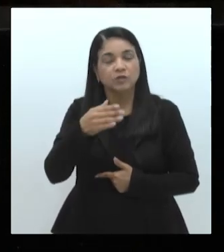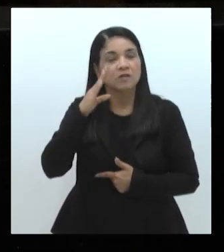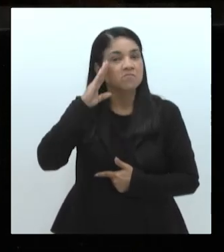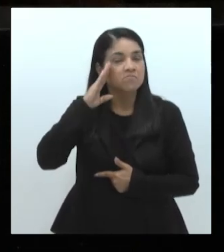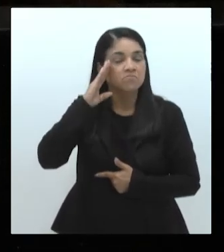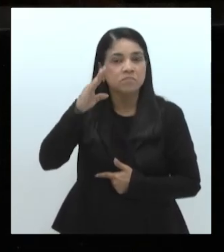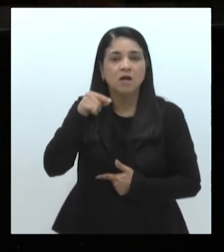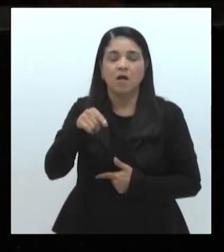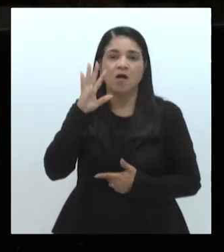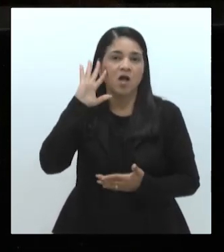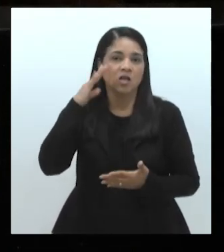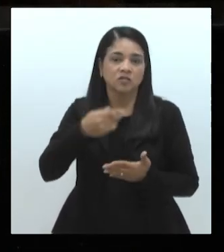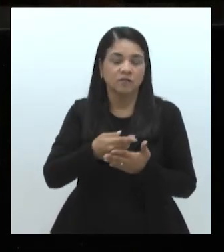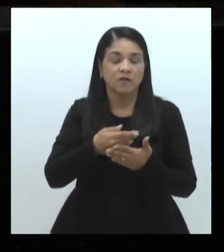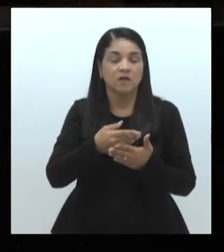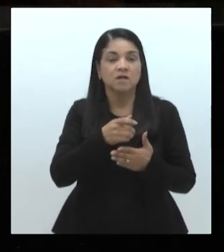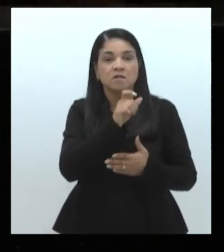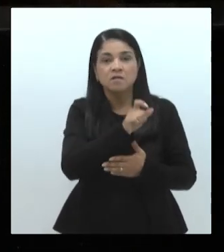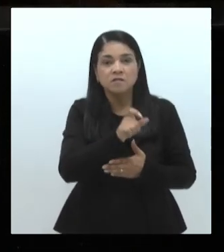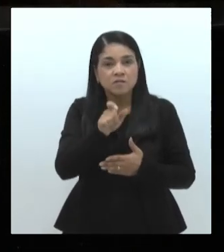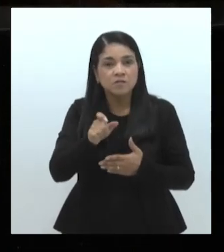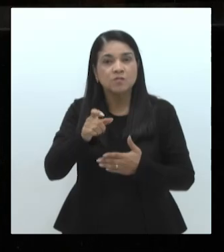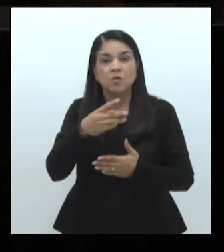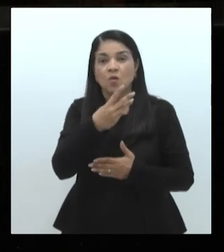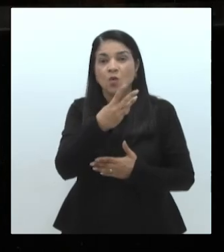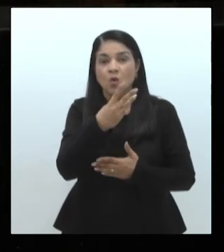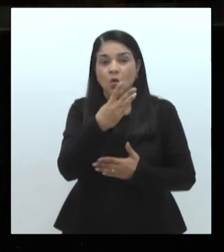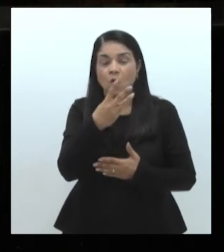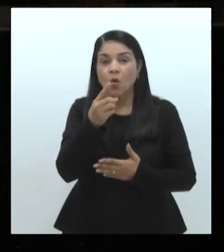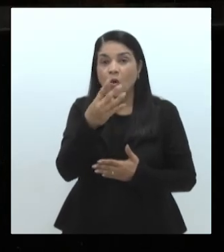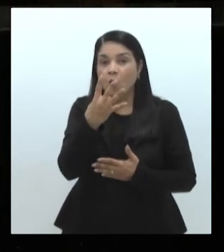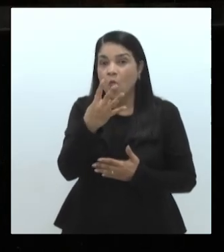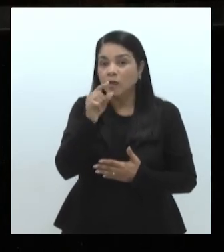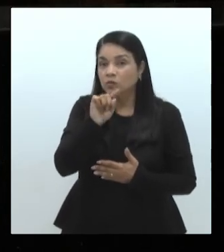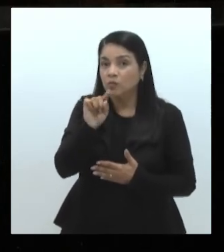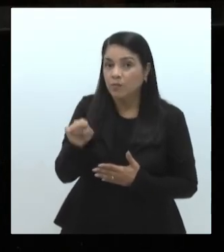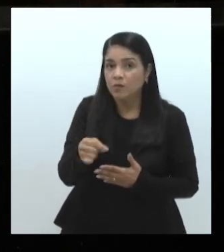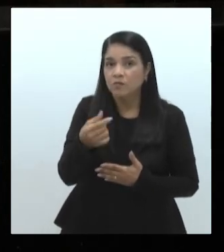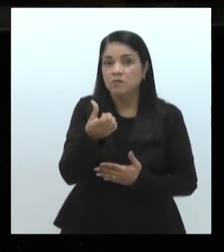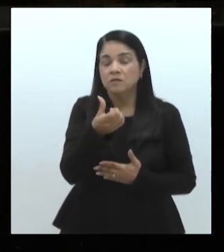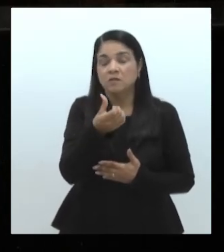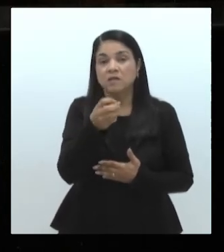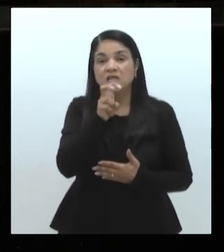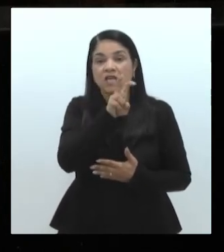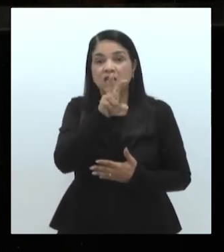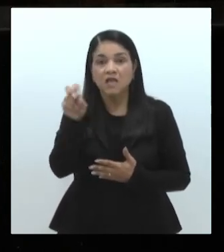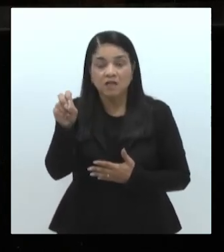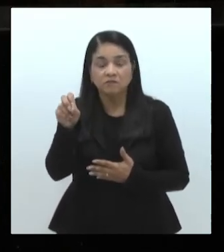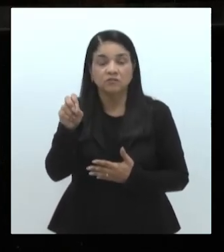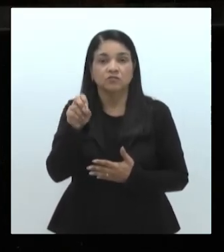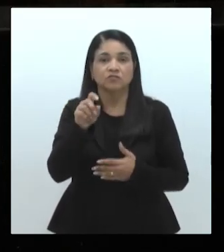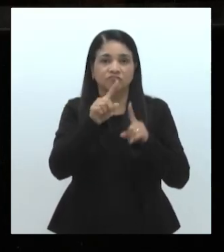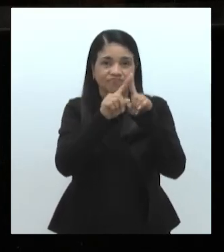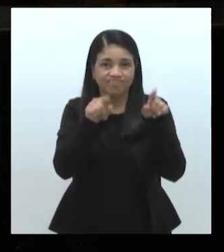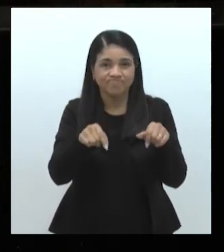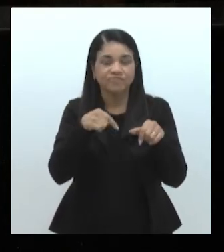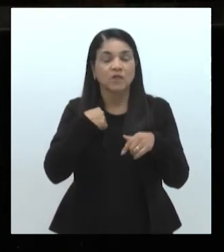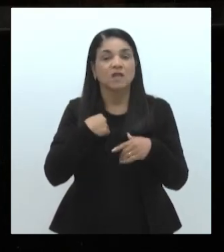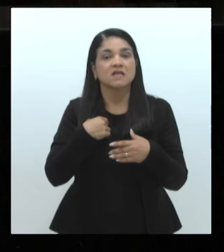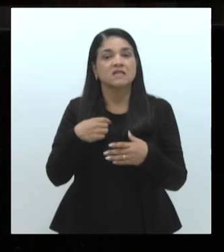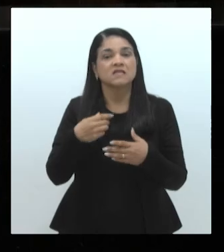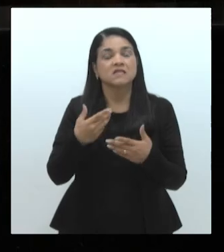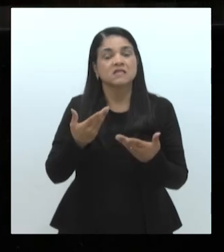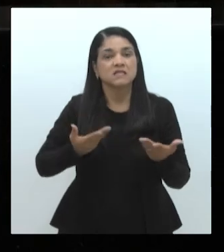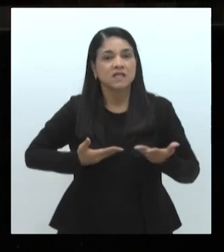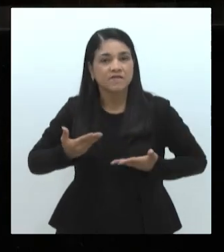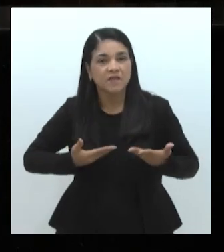desse drama vivido por cerca de 4.500 servidores, que são serventes, merendeiras e datilógrafos, dentre